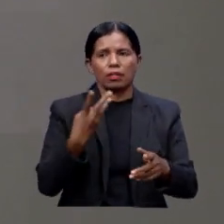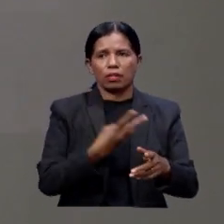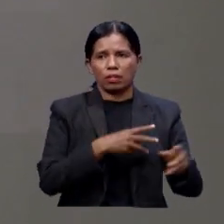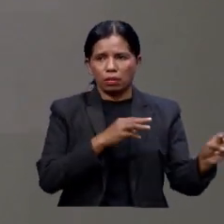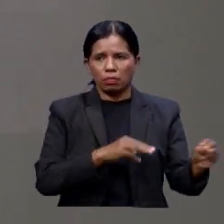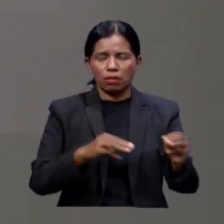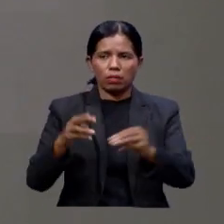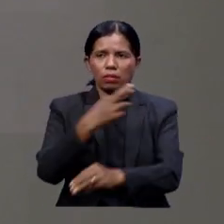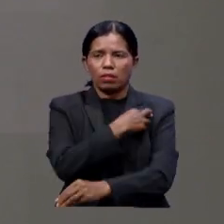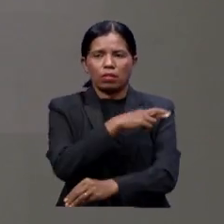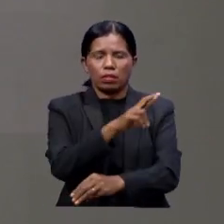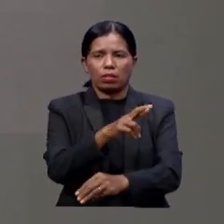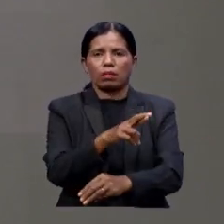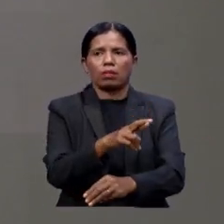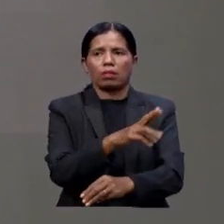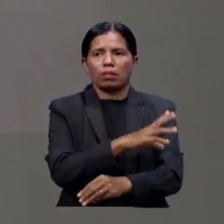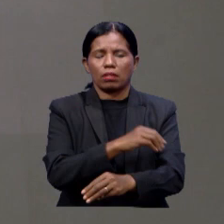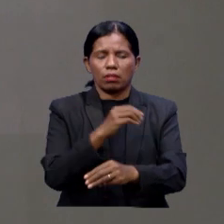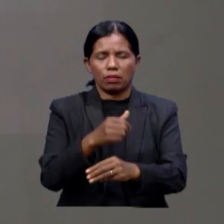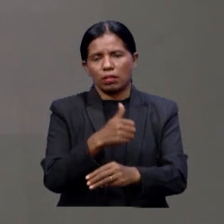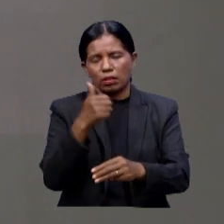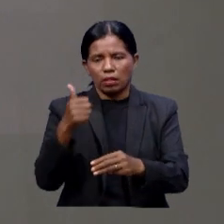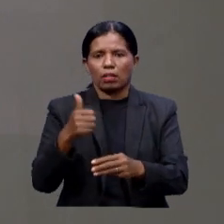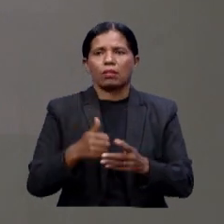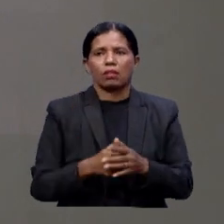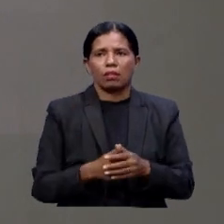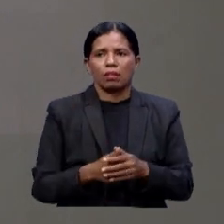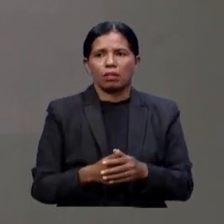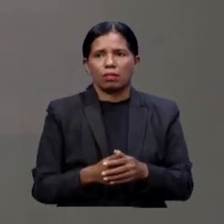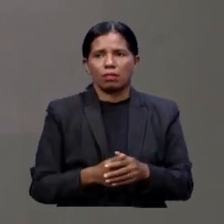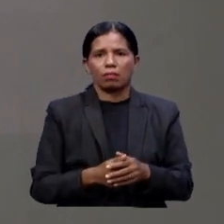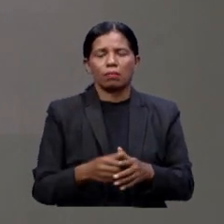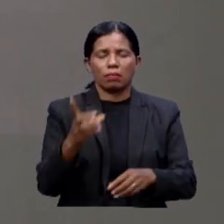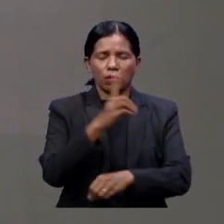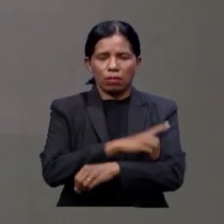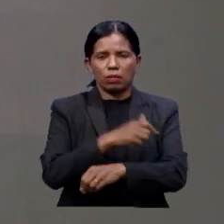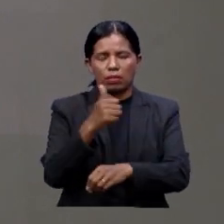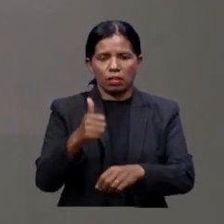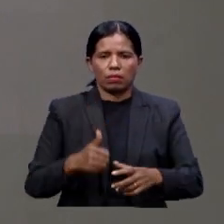ba islamico o residão sirselo ke monotia filafali ba loron selo.